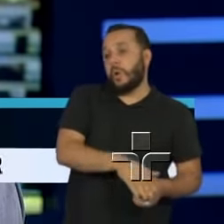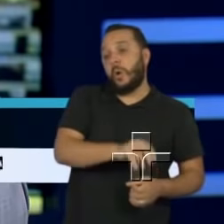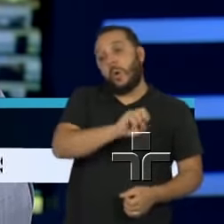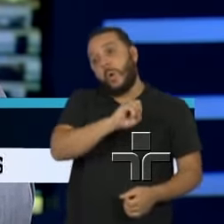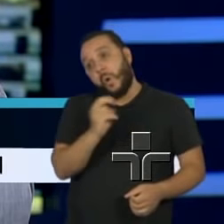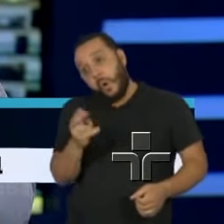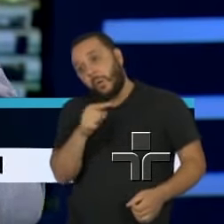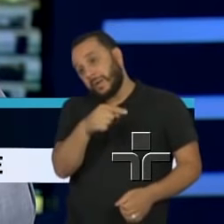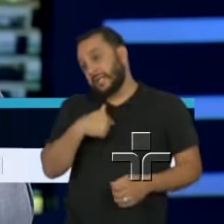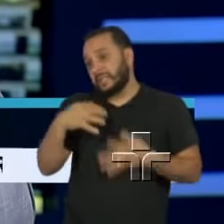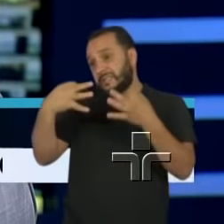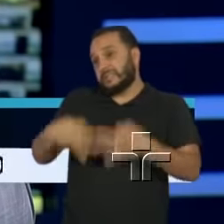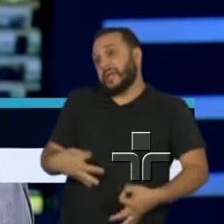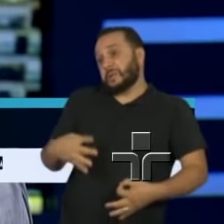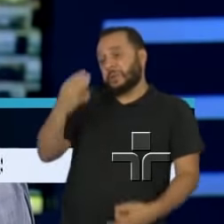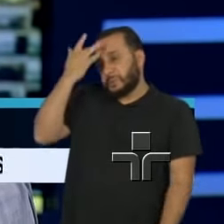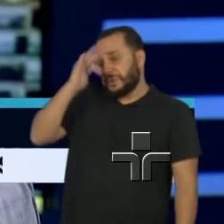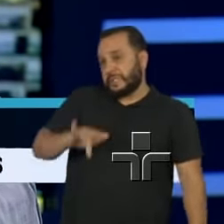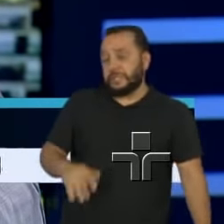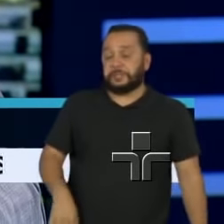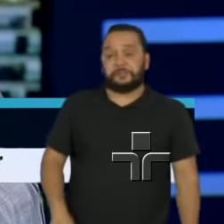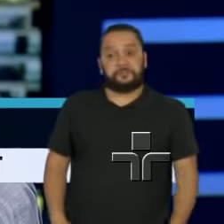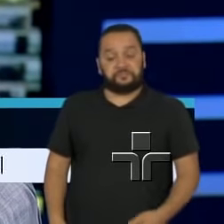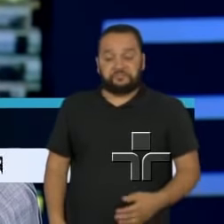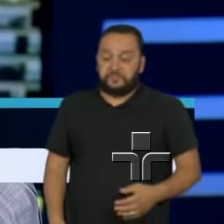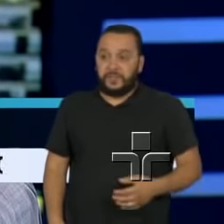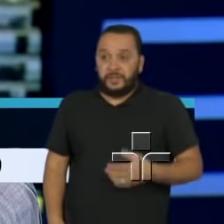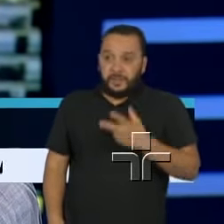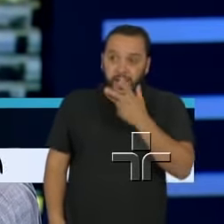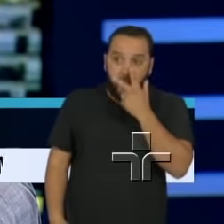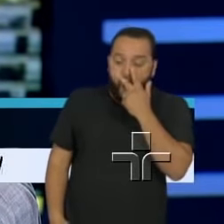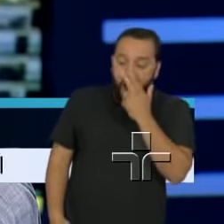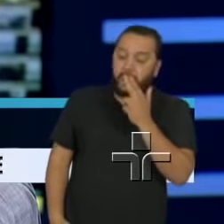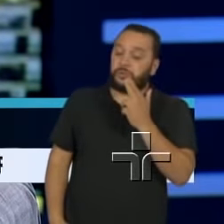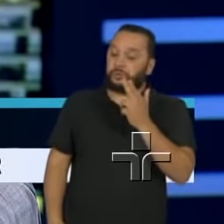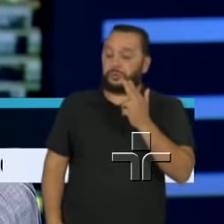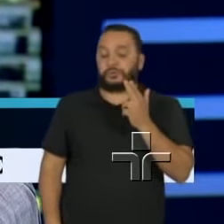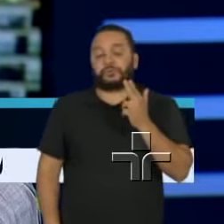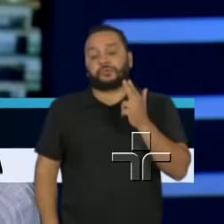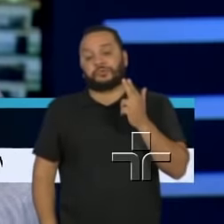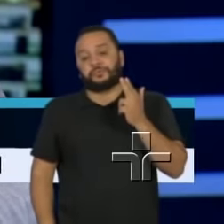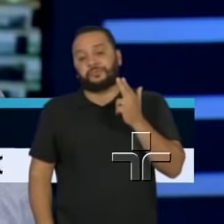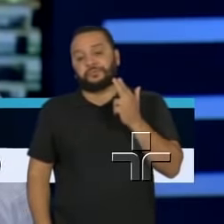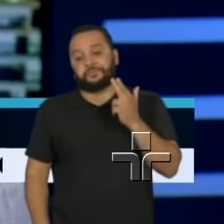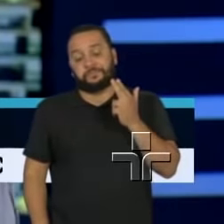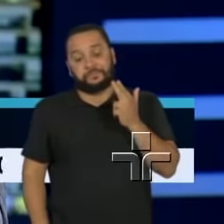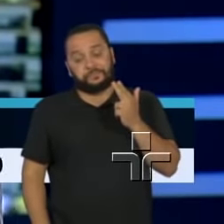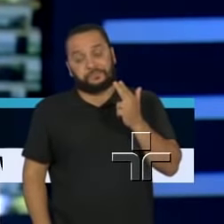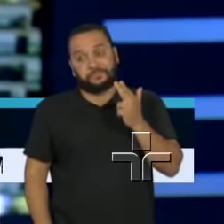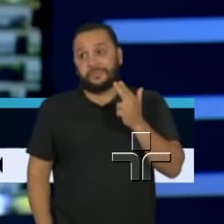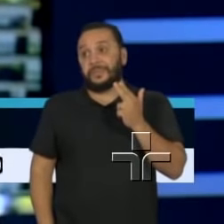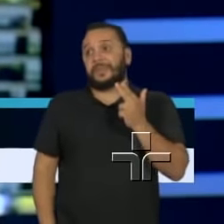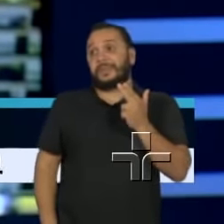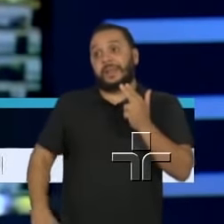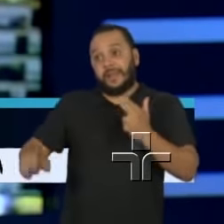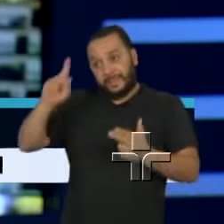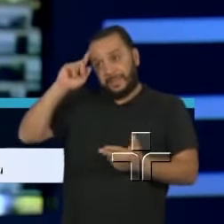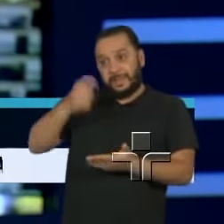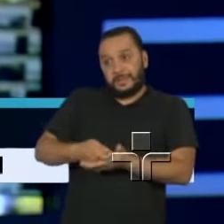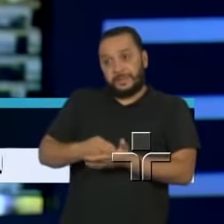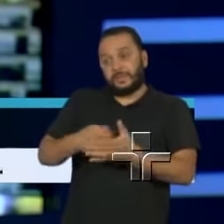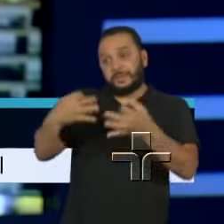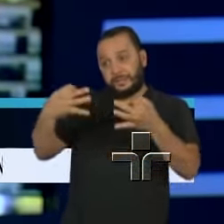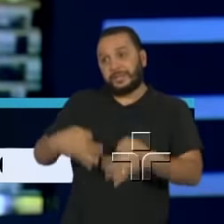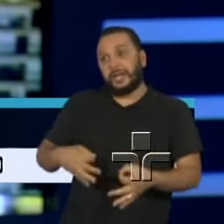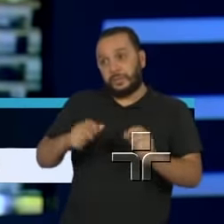Então, sobre esse aspecto, eu acho que a melhor coisa que ele pôde fazer foi